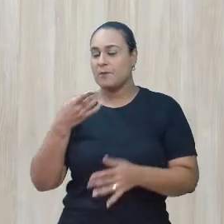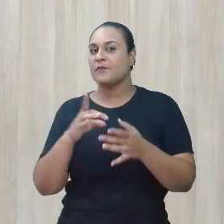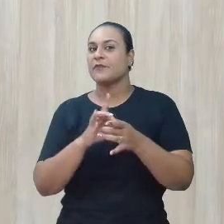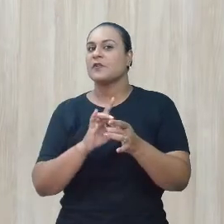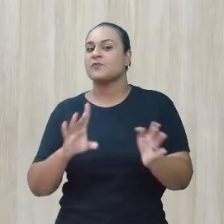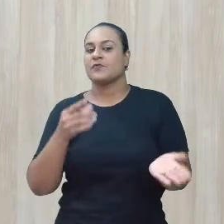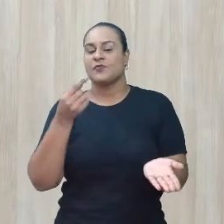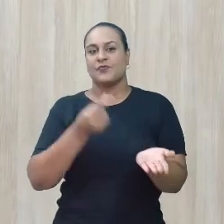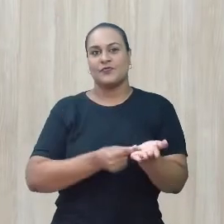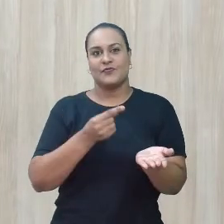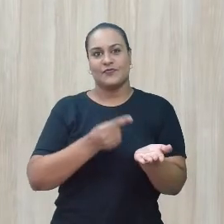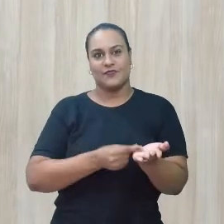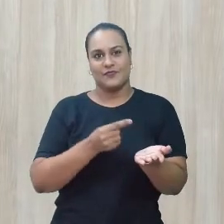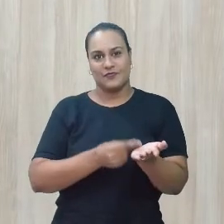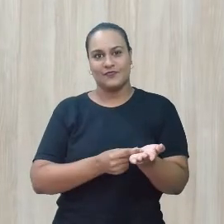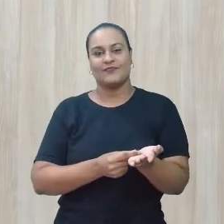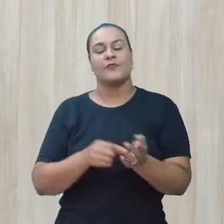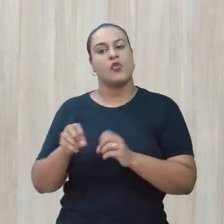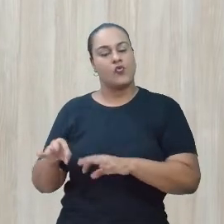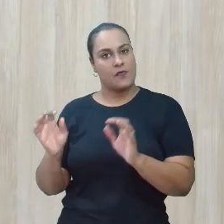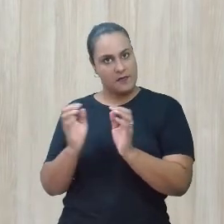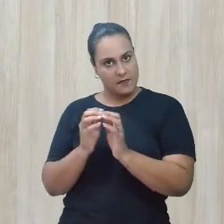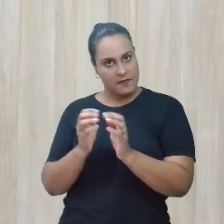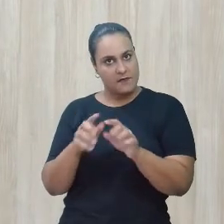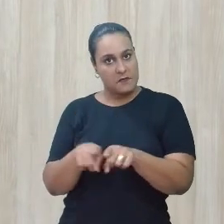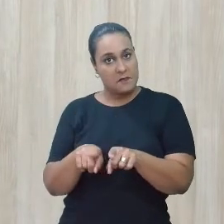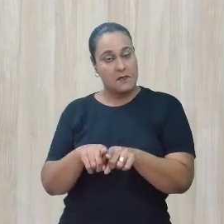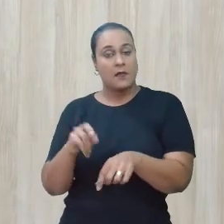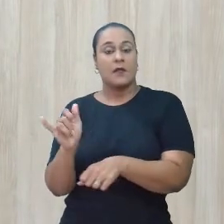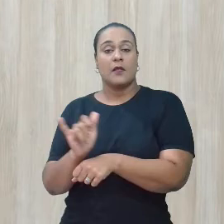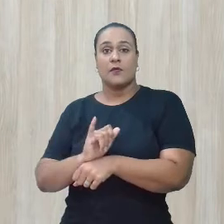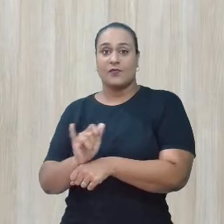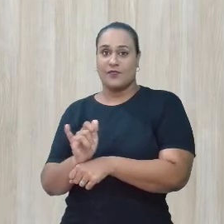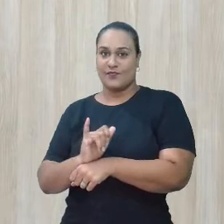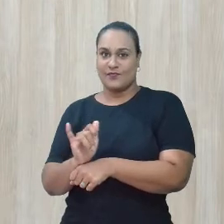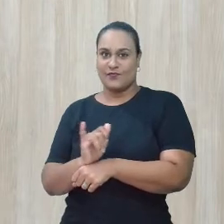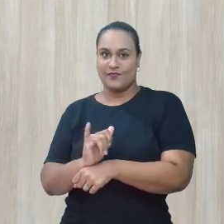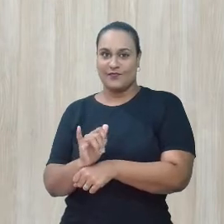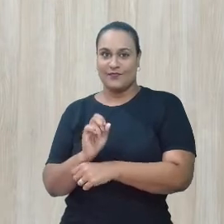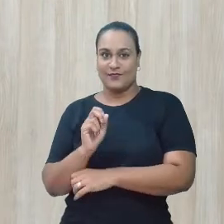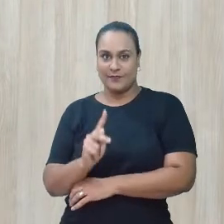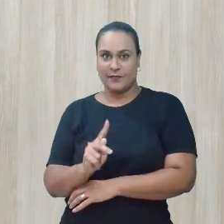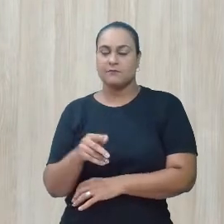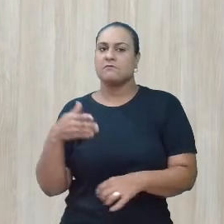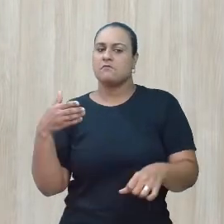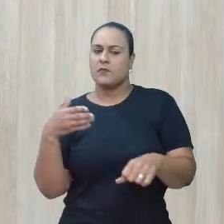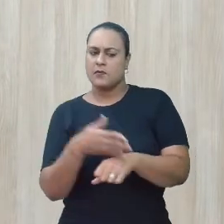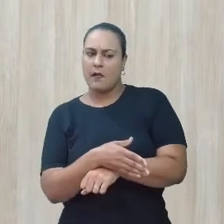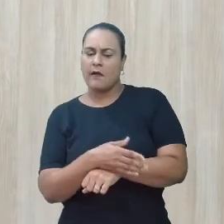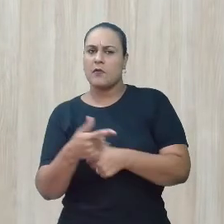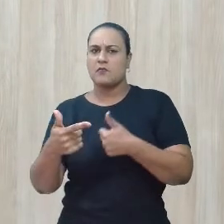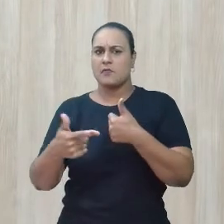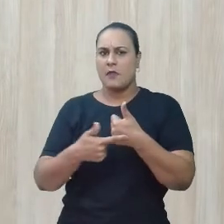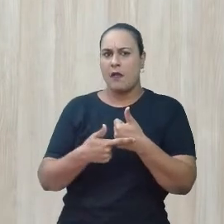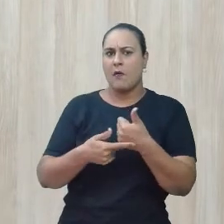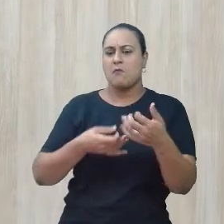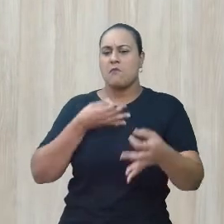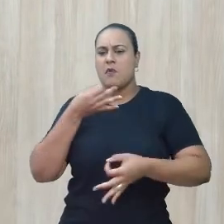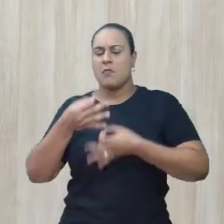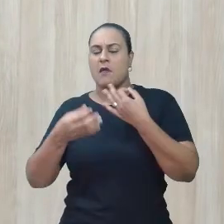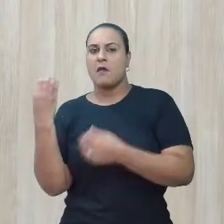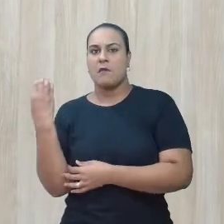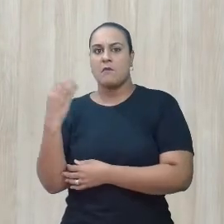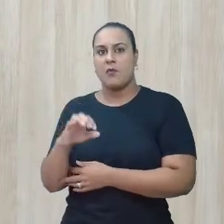app, no app Educa Recife e também na nossa plataforma lá no YouTube, tá certo? Lá você pode curtir, comentar, compartilhar